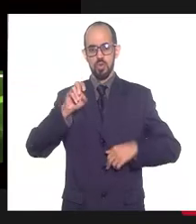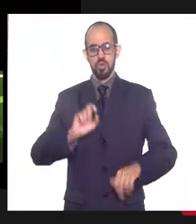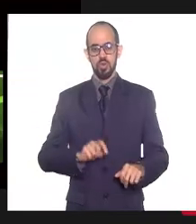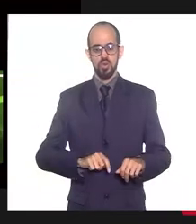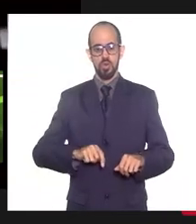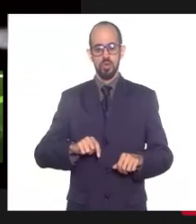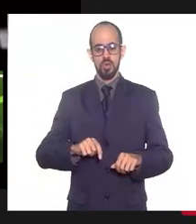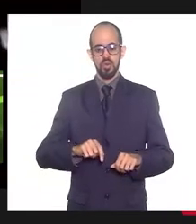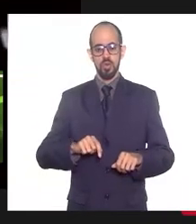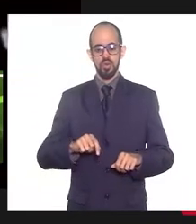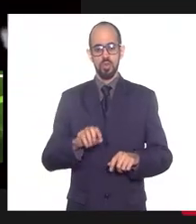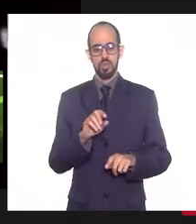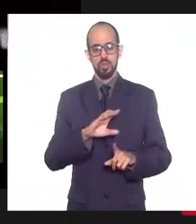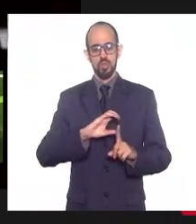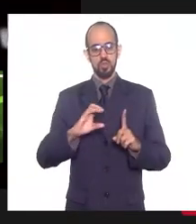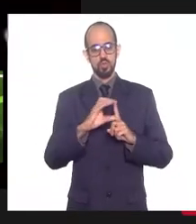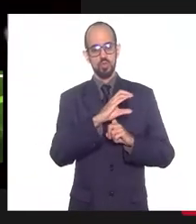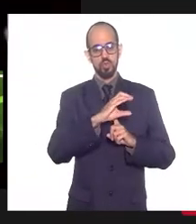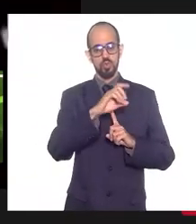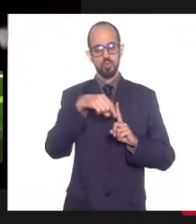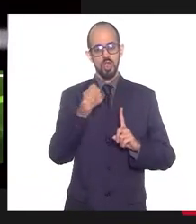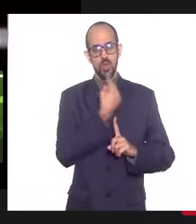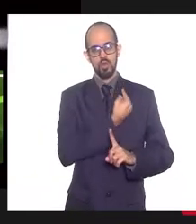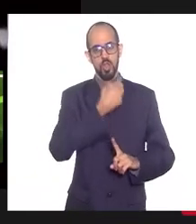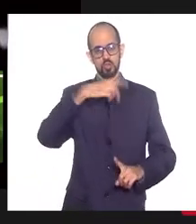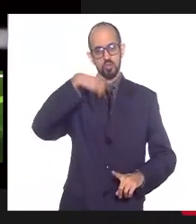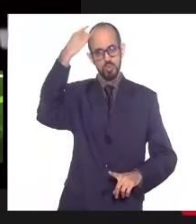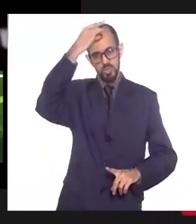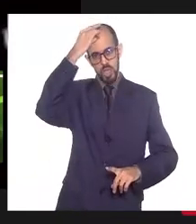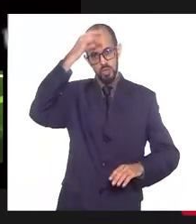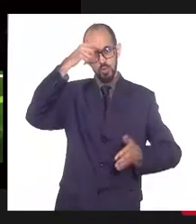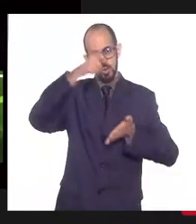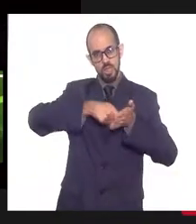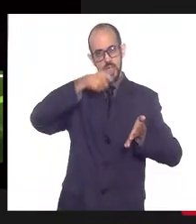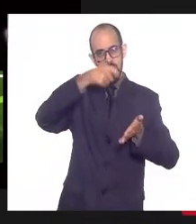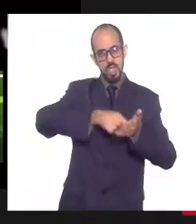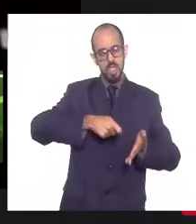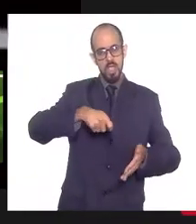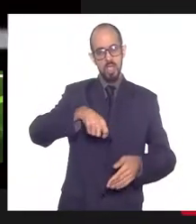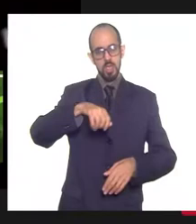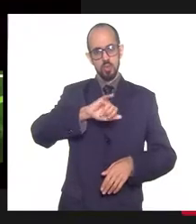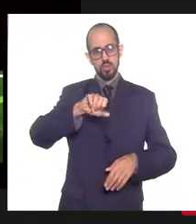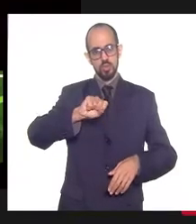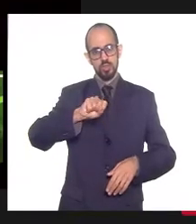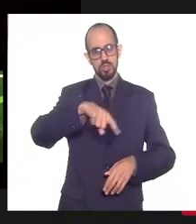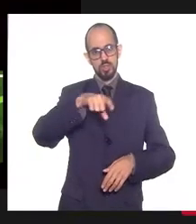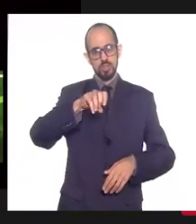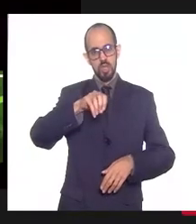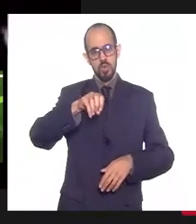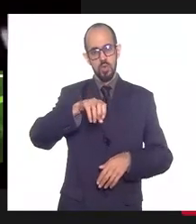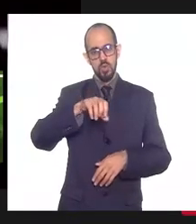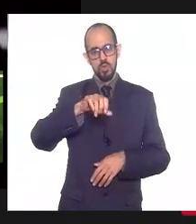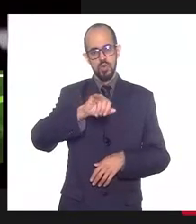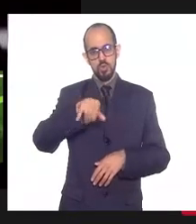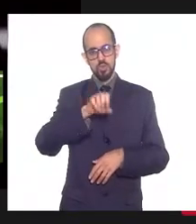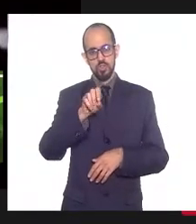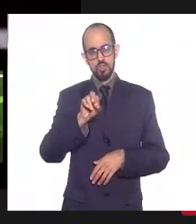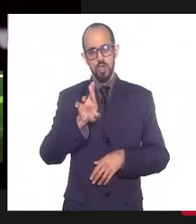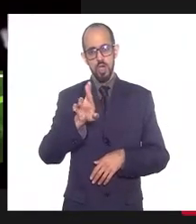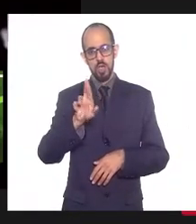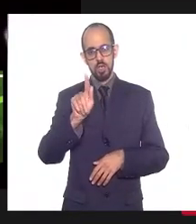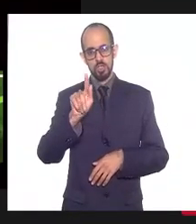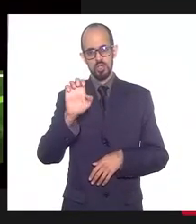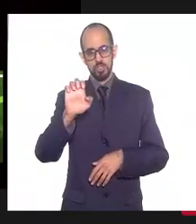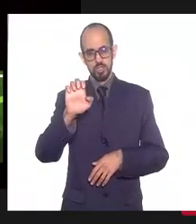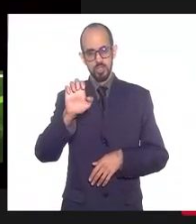de Ogum, que é o santo, nosso santo guerreiro, o famoso São Jorge, que está no coração tanto